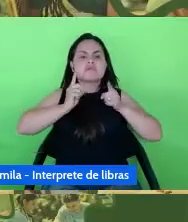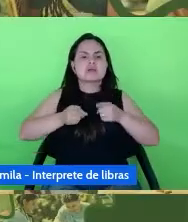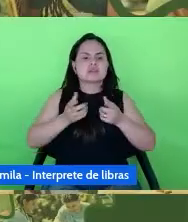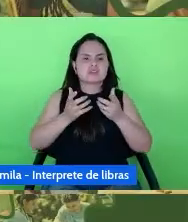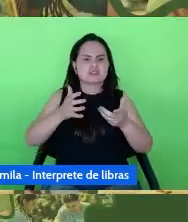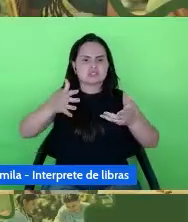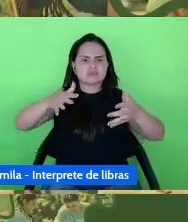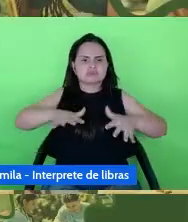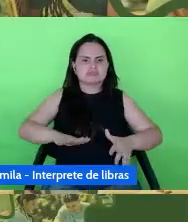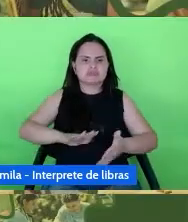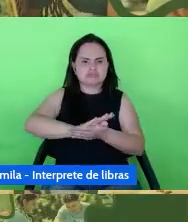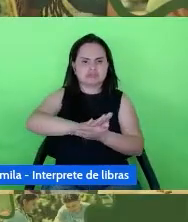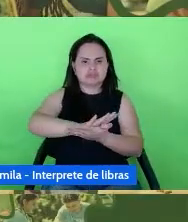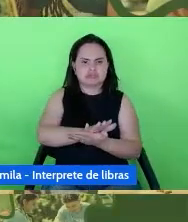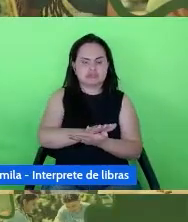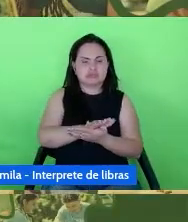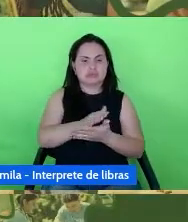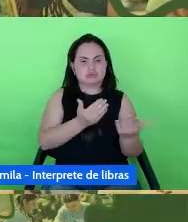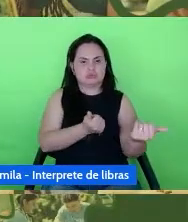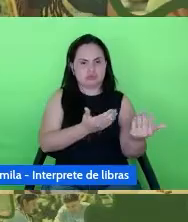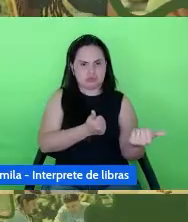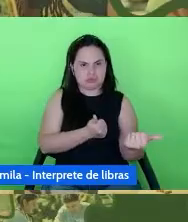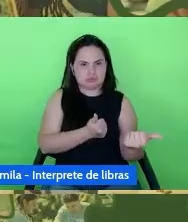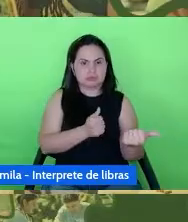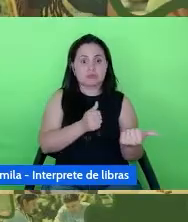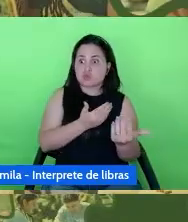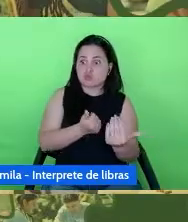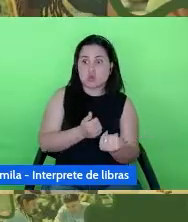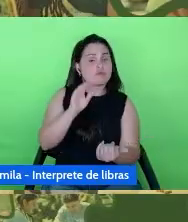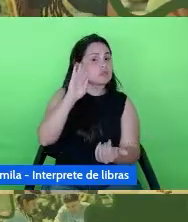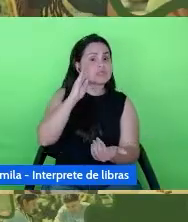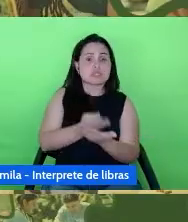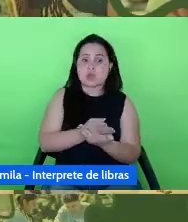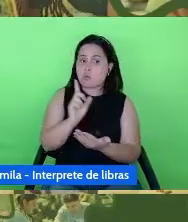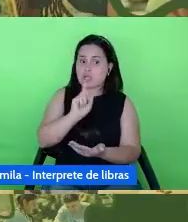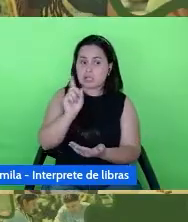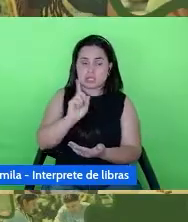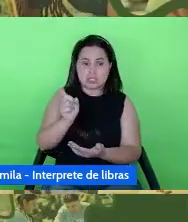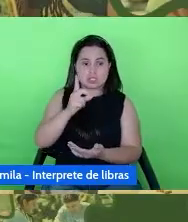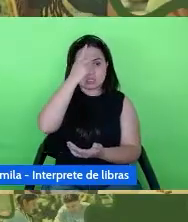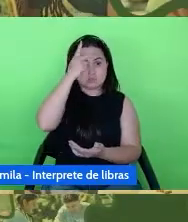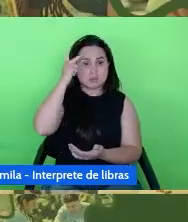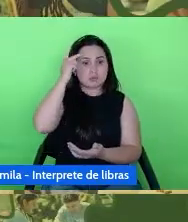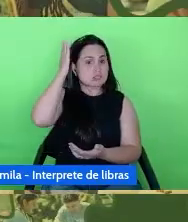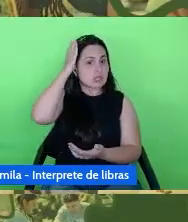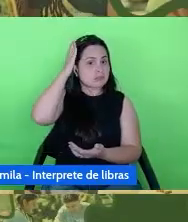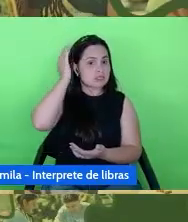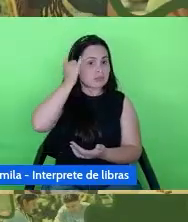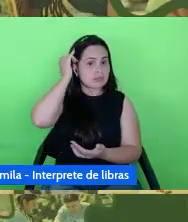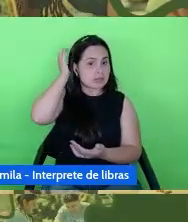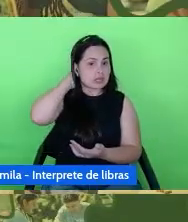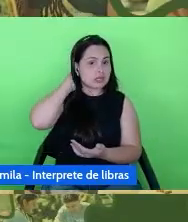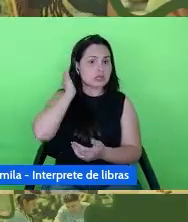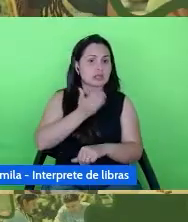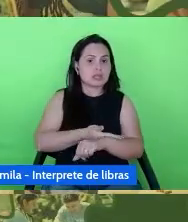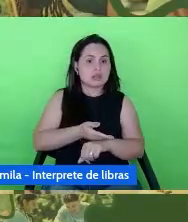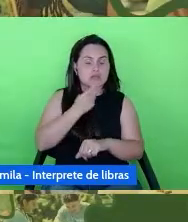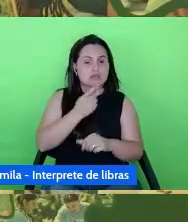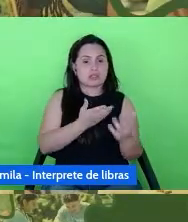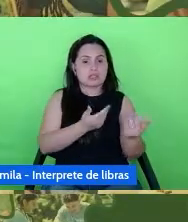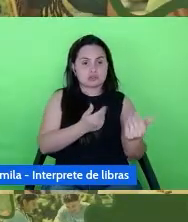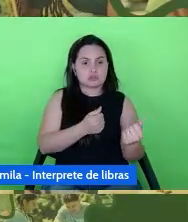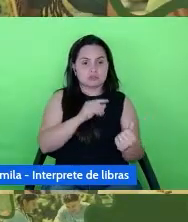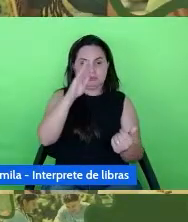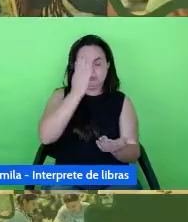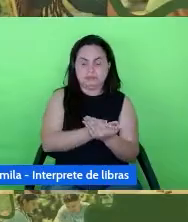juventudes. E aí, jovens que estão nos ouvindo, não acreditem nas ideias dos cabeça branca, que só vão dizer que vocês, juventudes, não acreditam